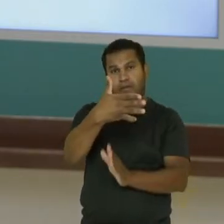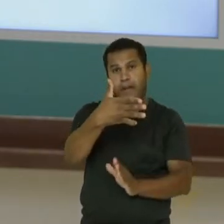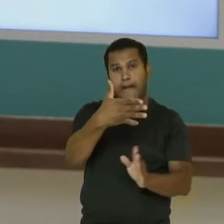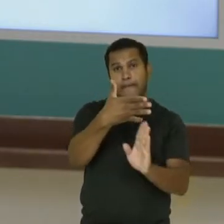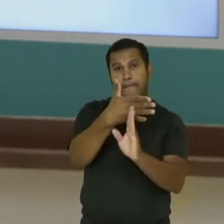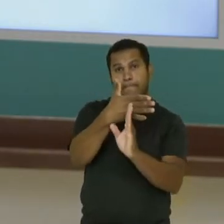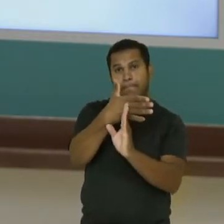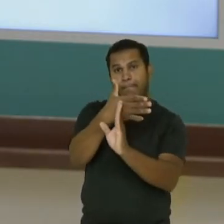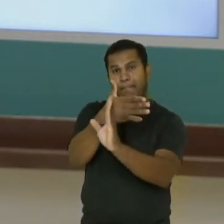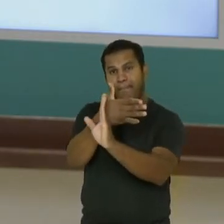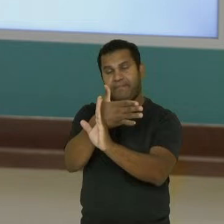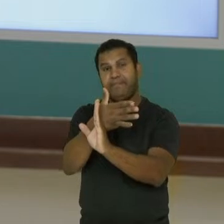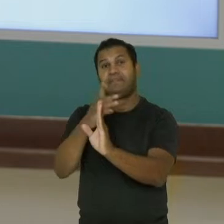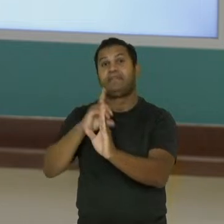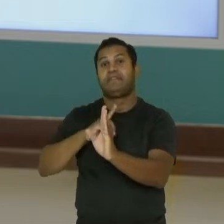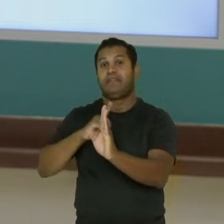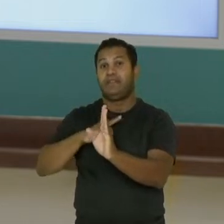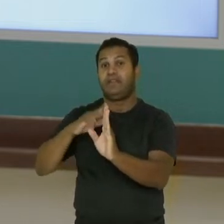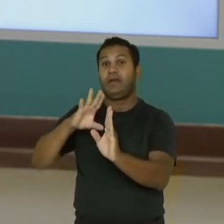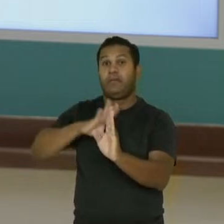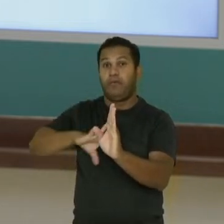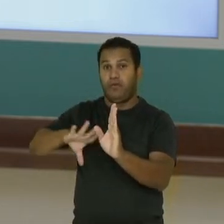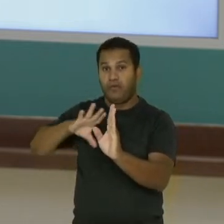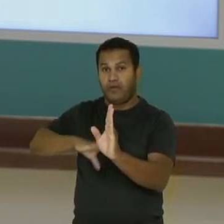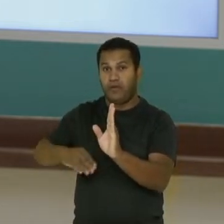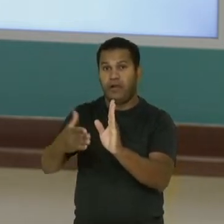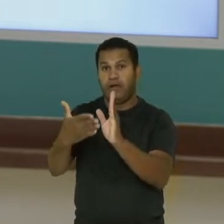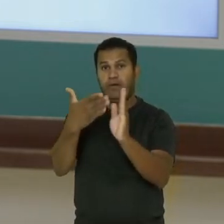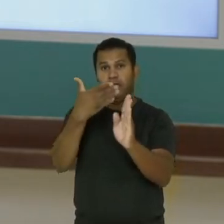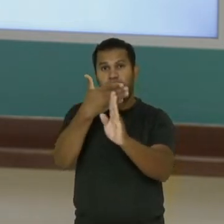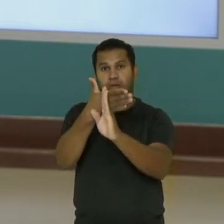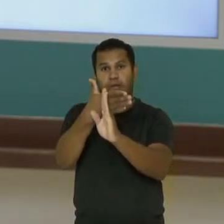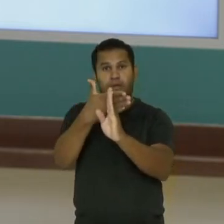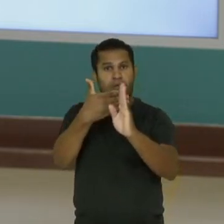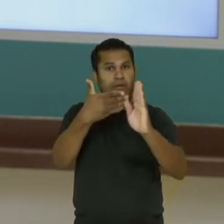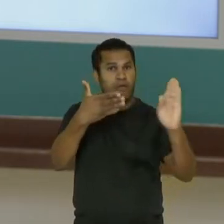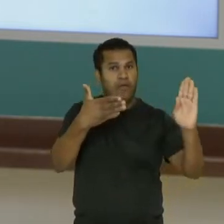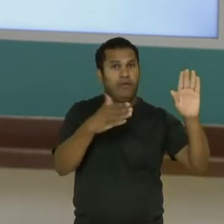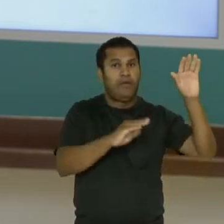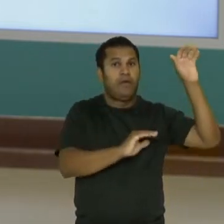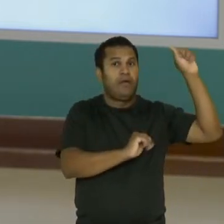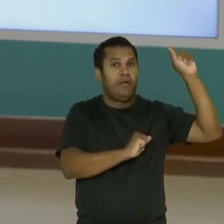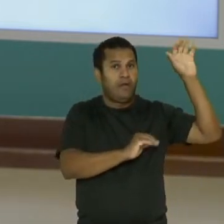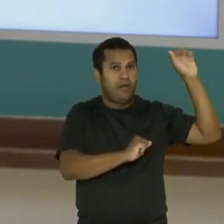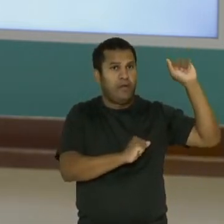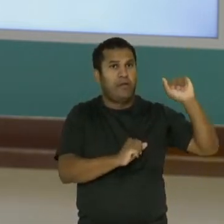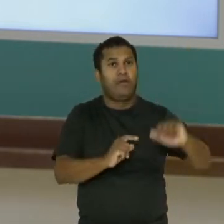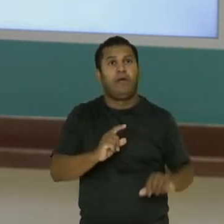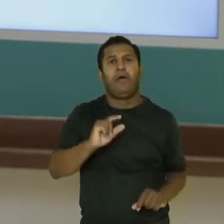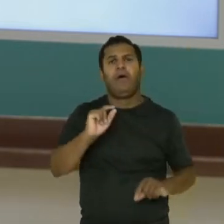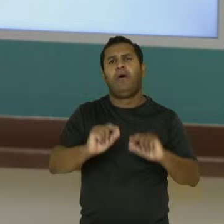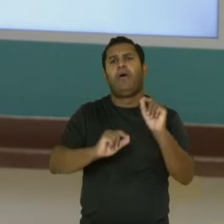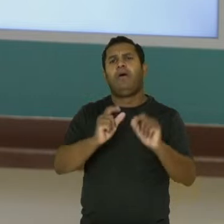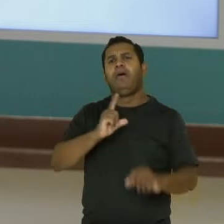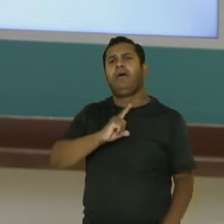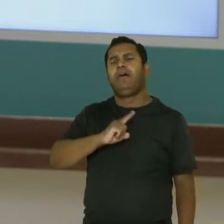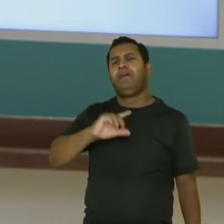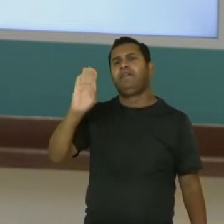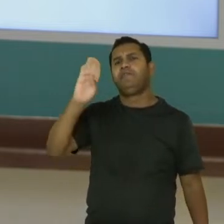a oeste do tratado pertenceria para a Espanha. Então, o que sobrou ali de território